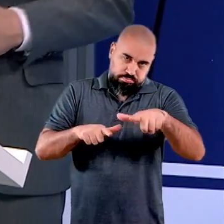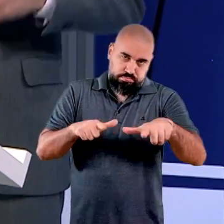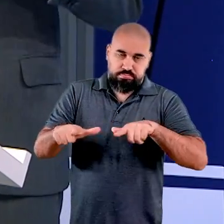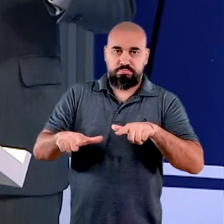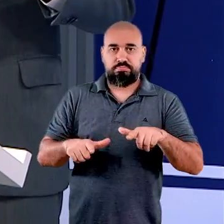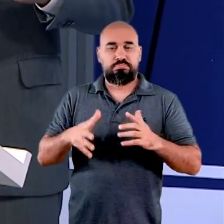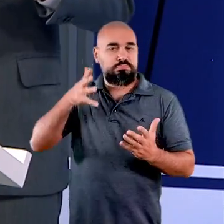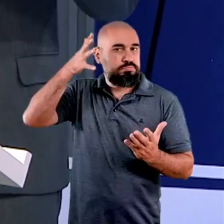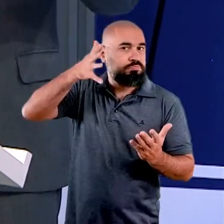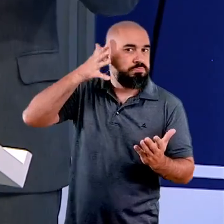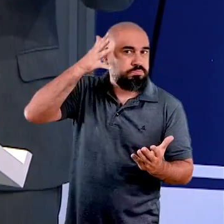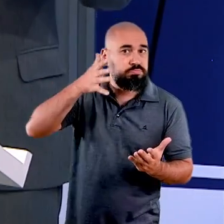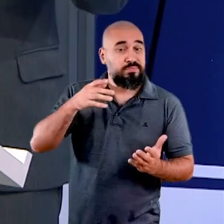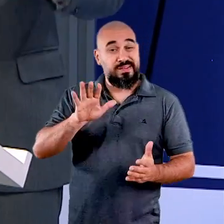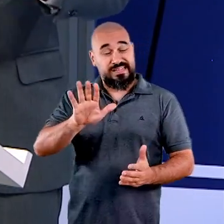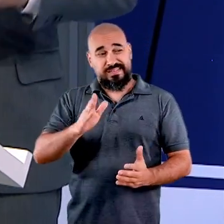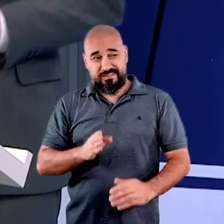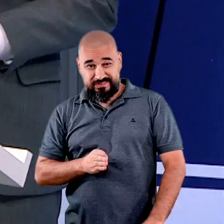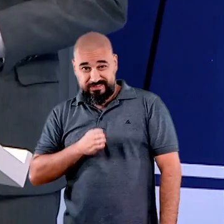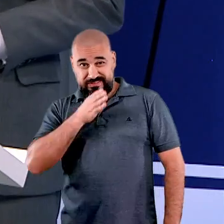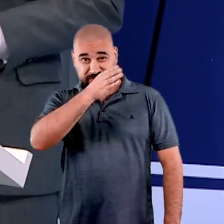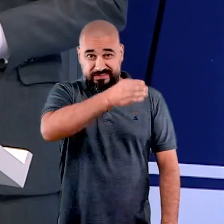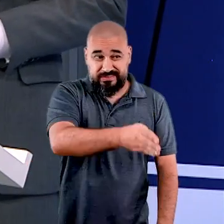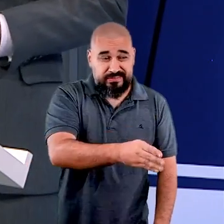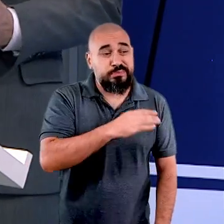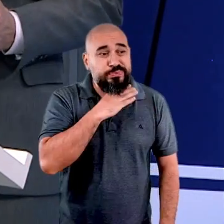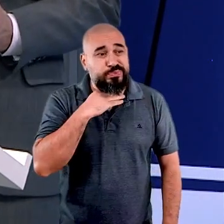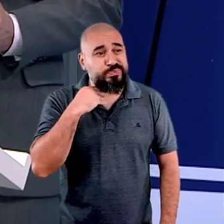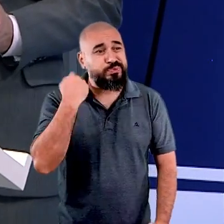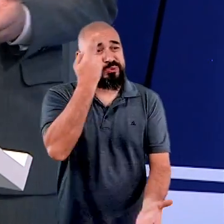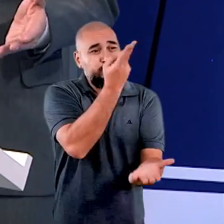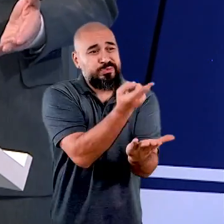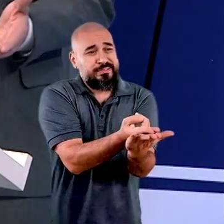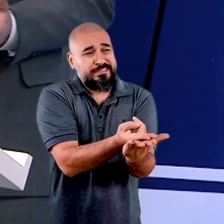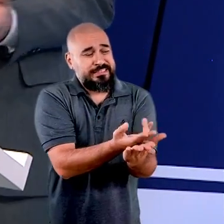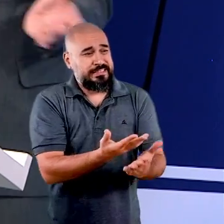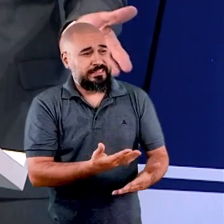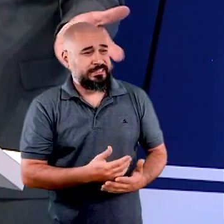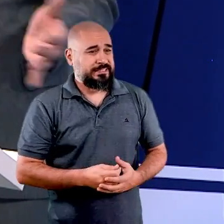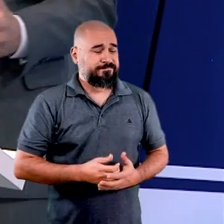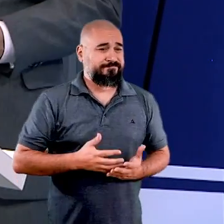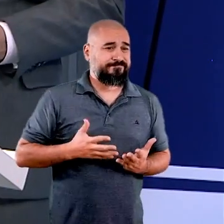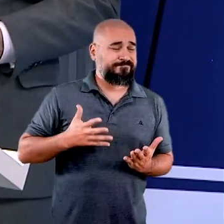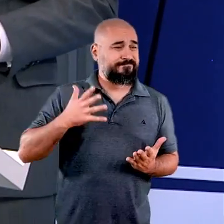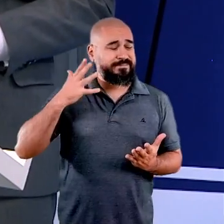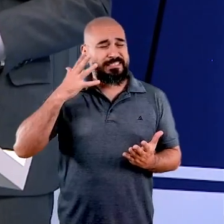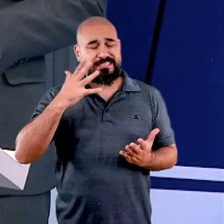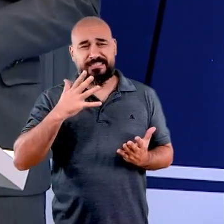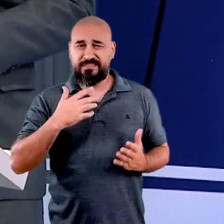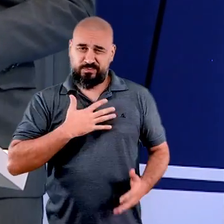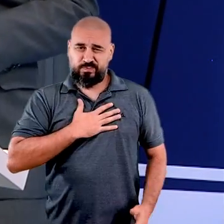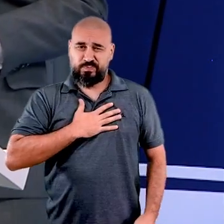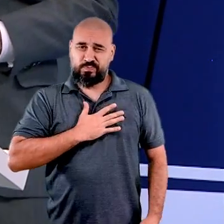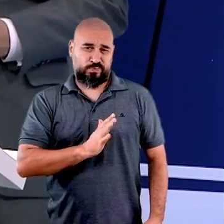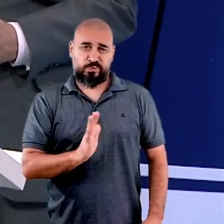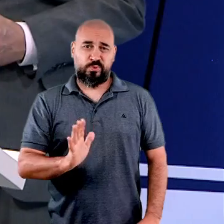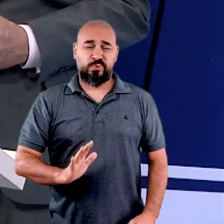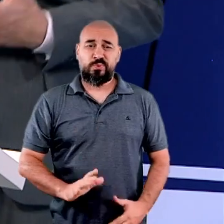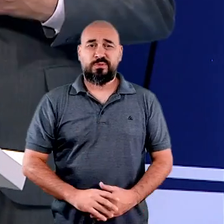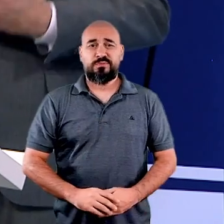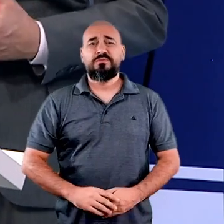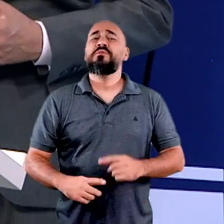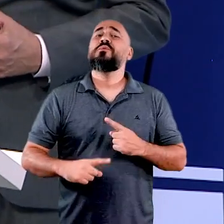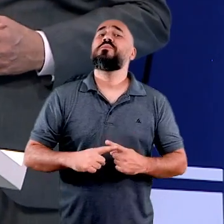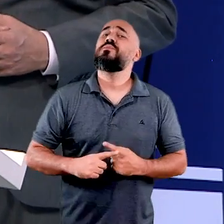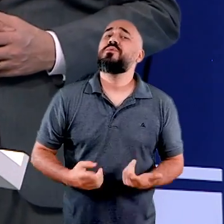fazer, faço porque devo fazer, é pregar em cerimônias fúnebres. Por que eu não gosto? Porque